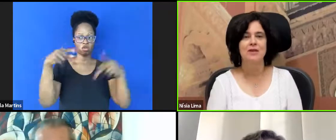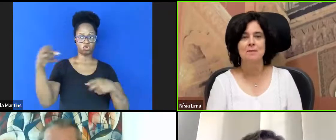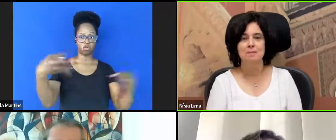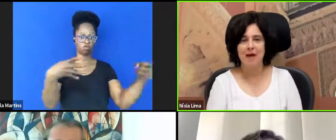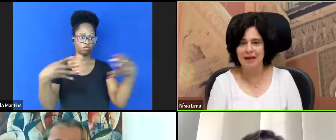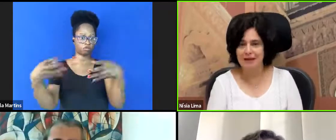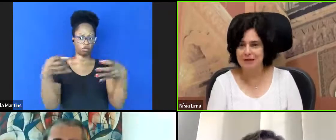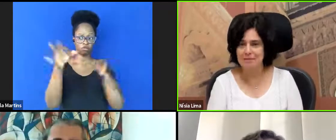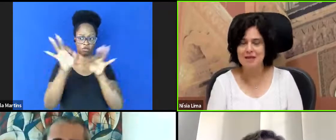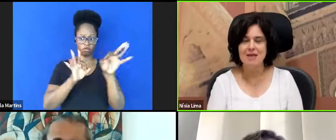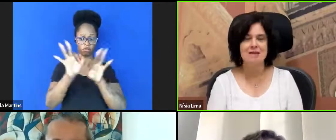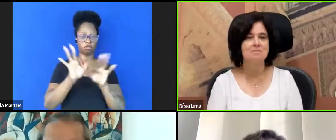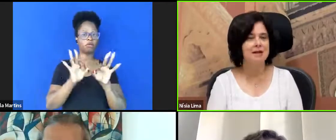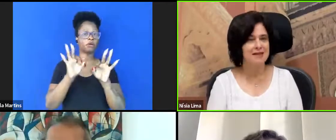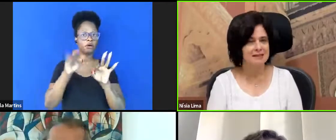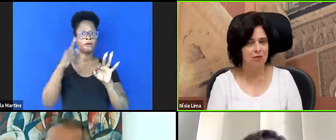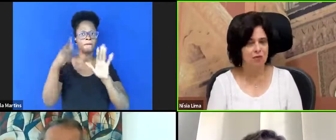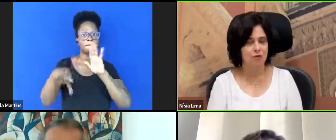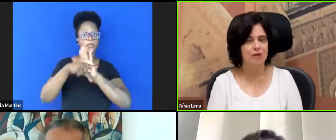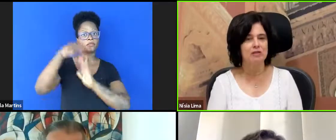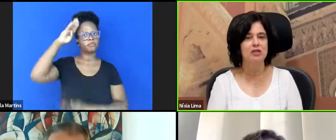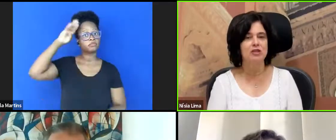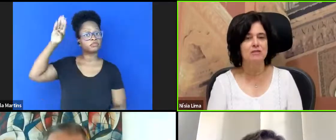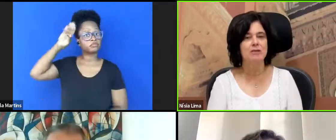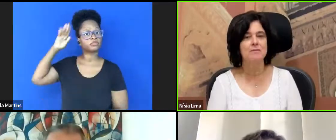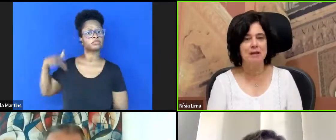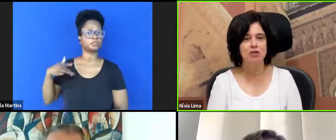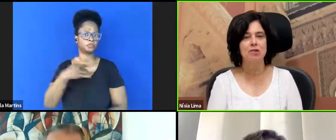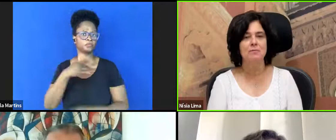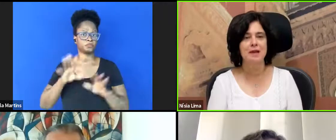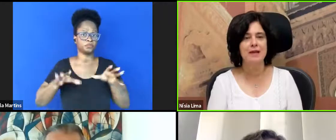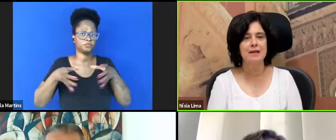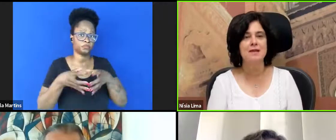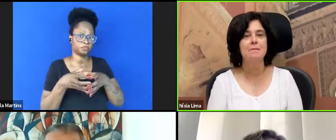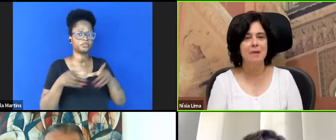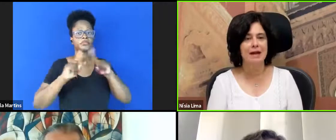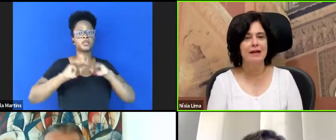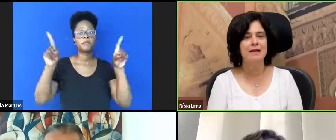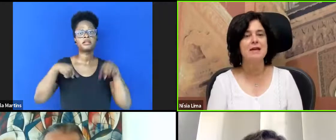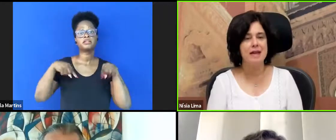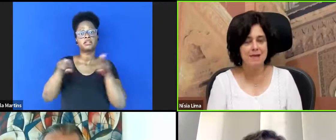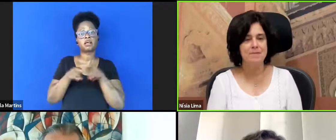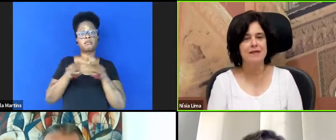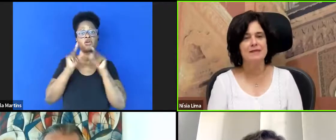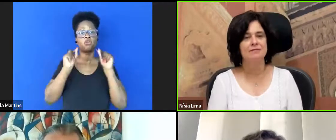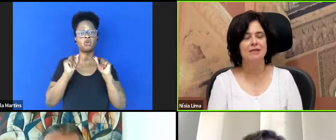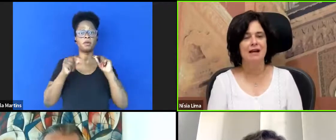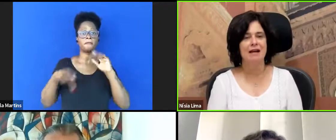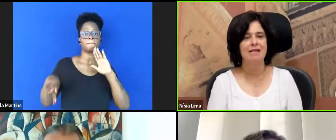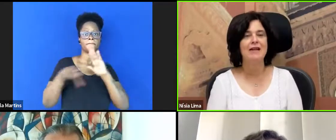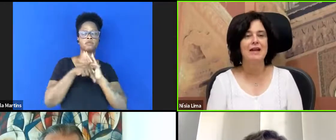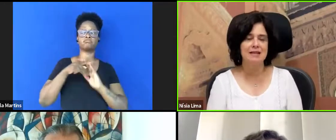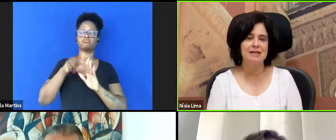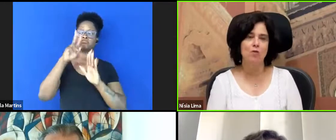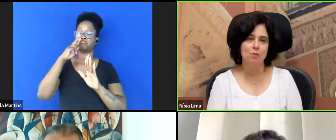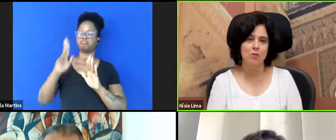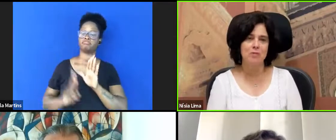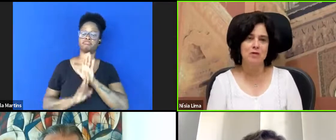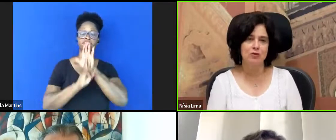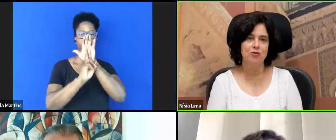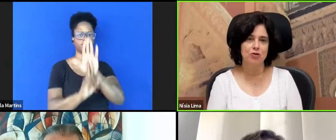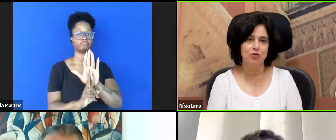quadros para a academia, para a saúde coletiva, mas também para representar